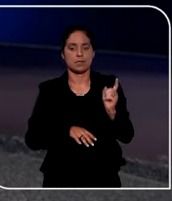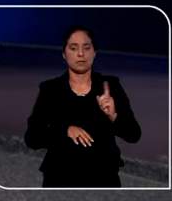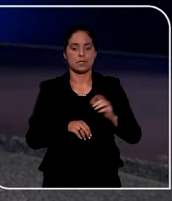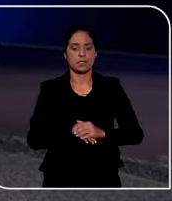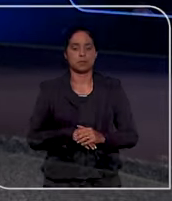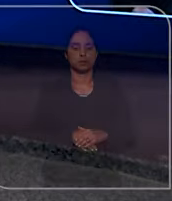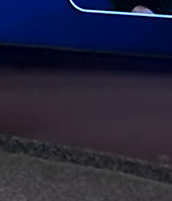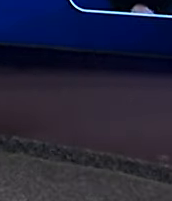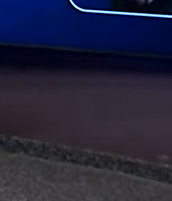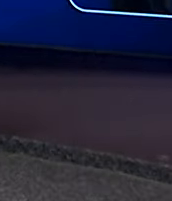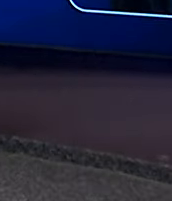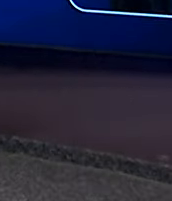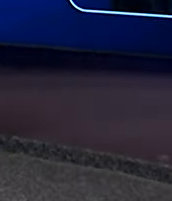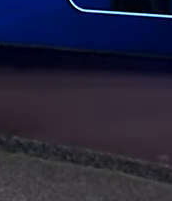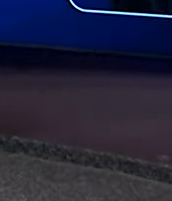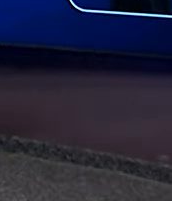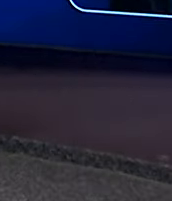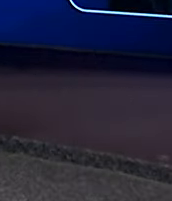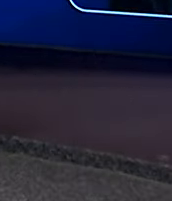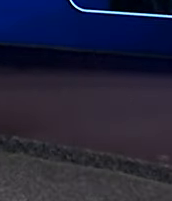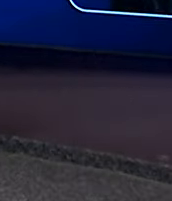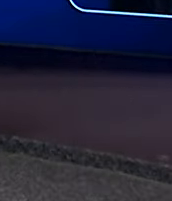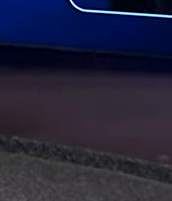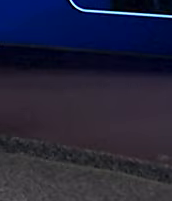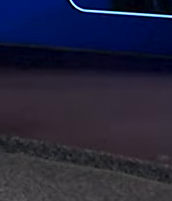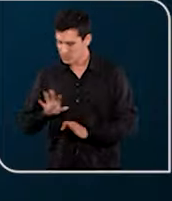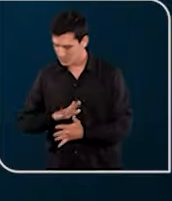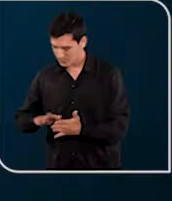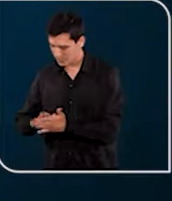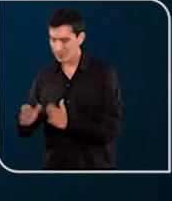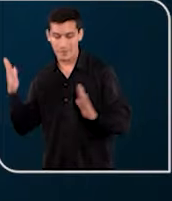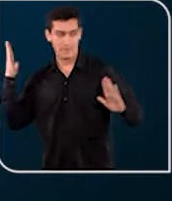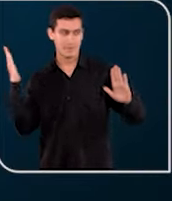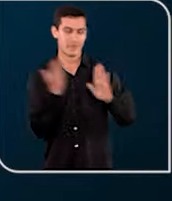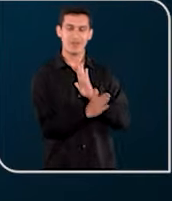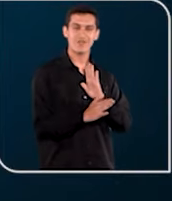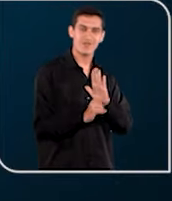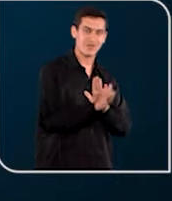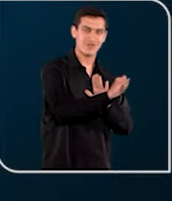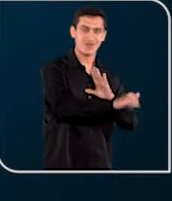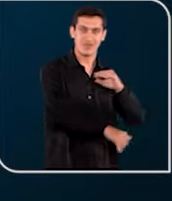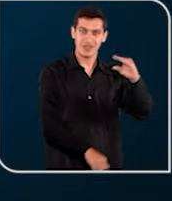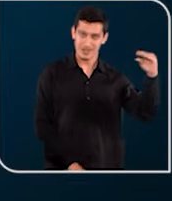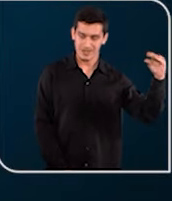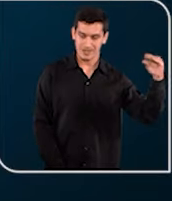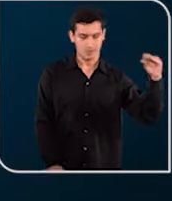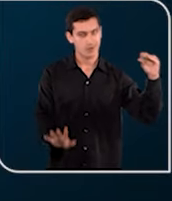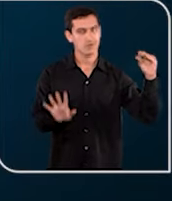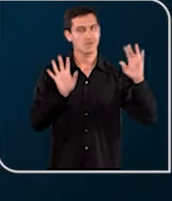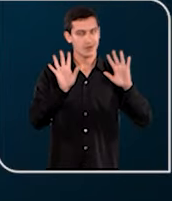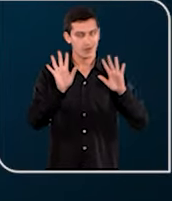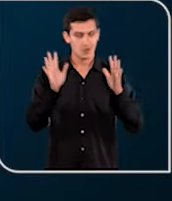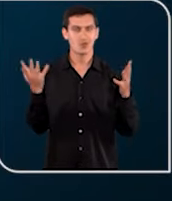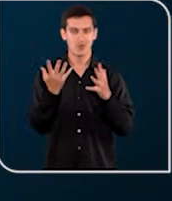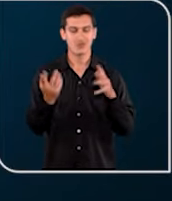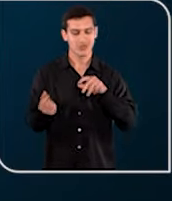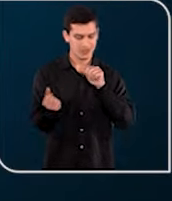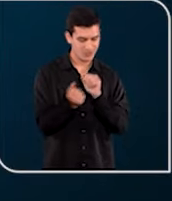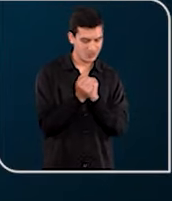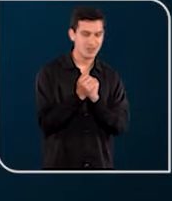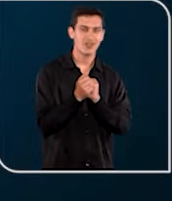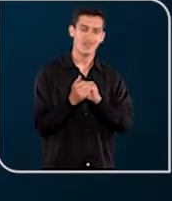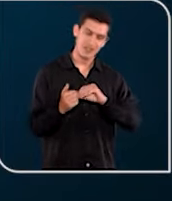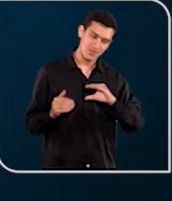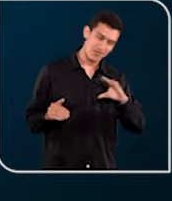enganado e aí tá de de malas prontas para viajar então hoje o seu embarque é comigo e o nosso destino é rumo ao